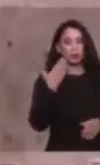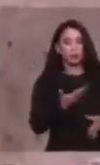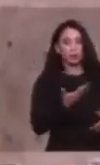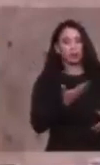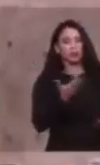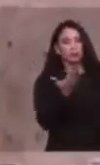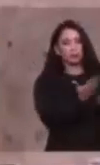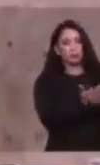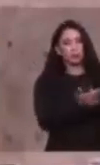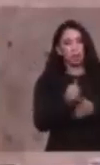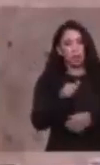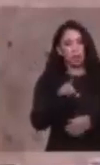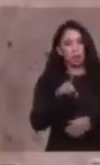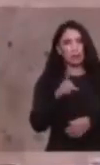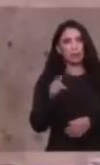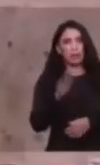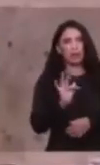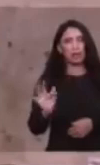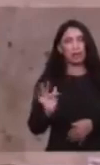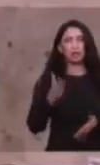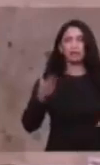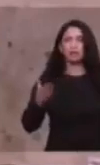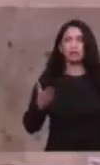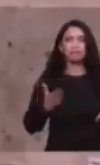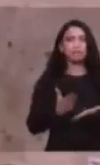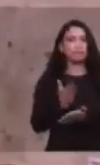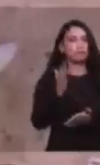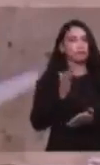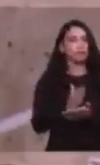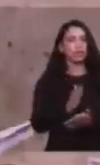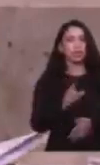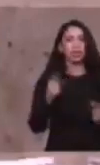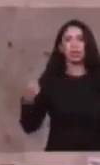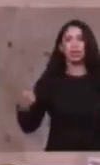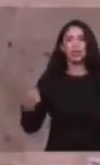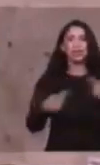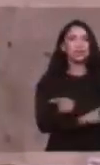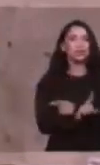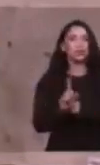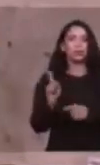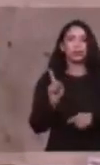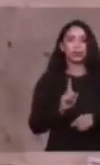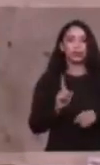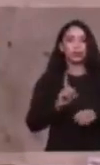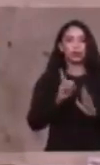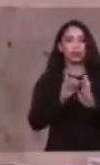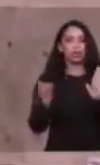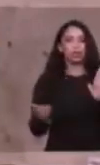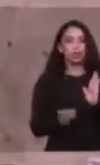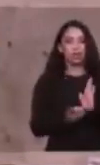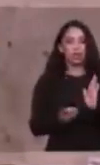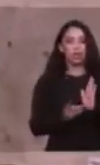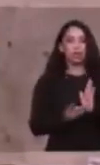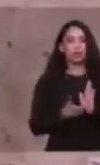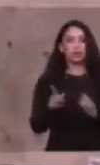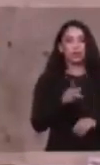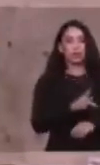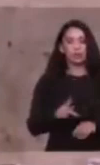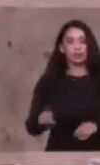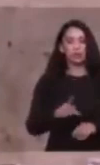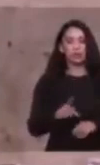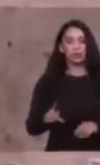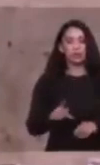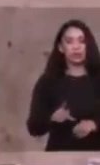deduzido nas ADPFs para declarar inconstitucional o decreto presidencial impugnado, nos termos